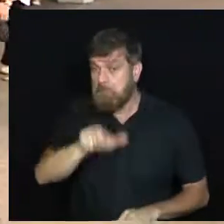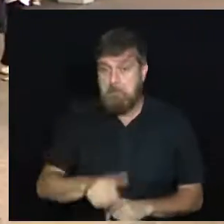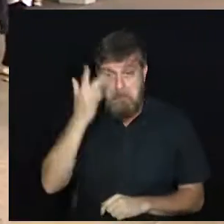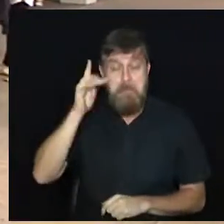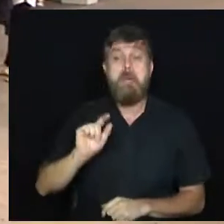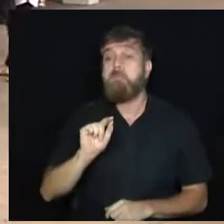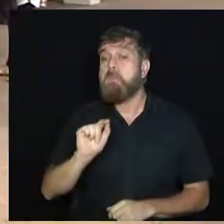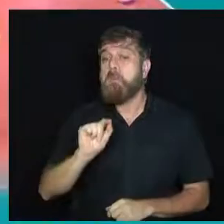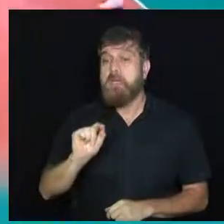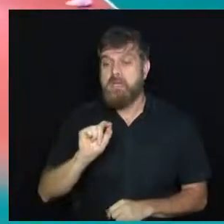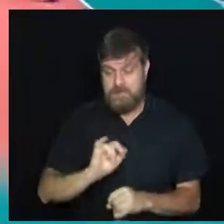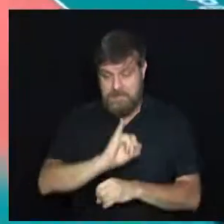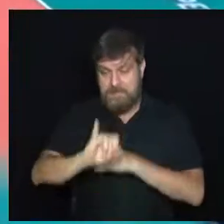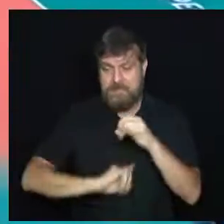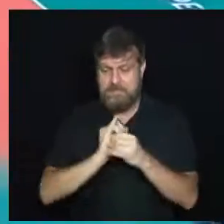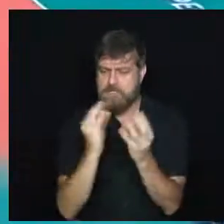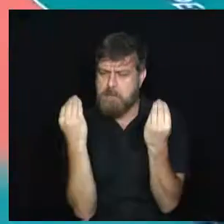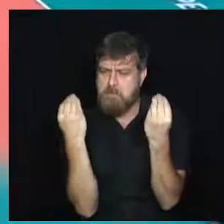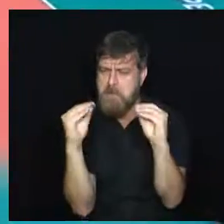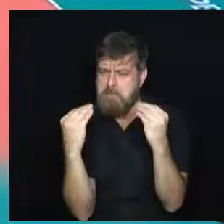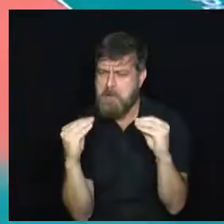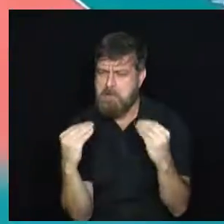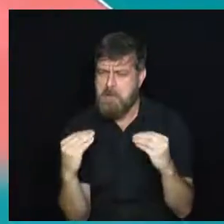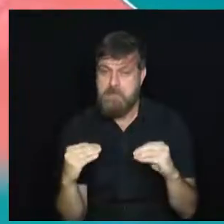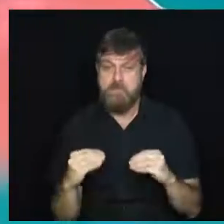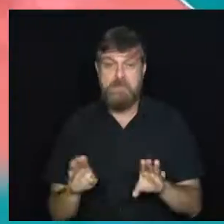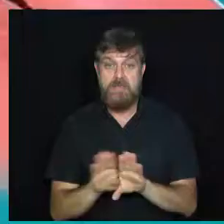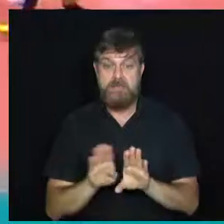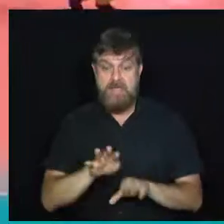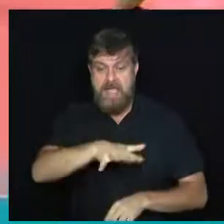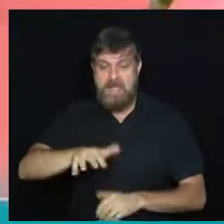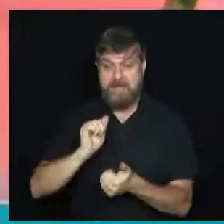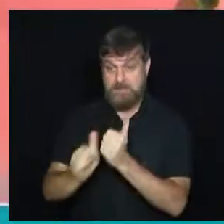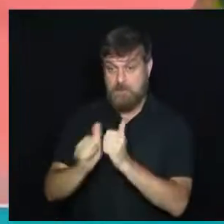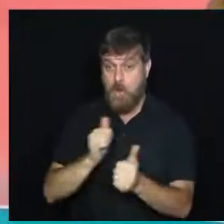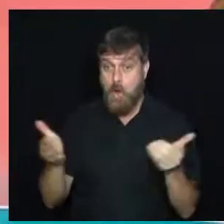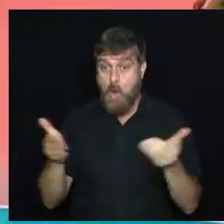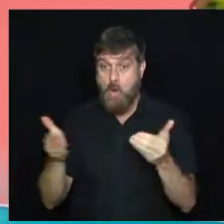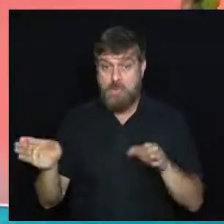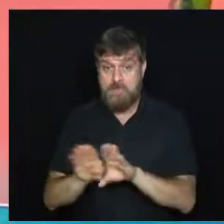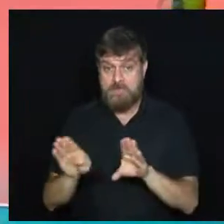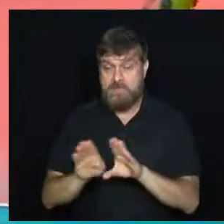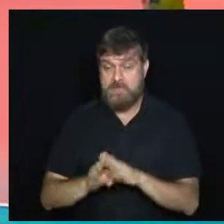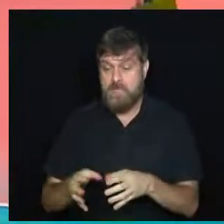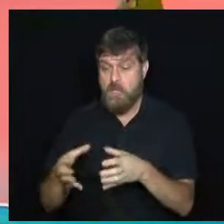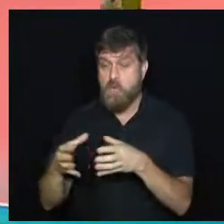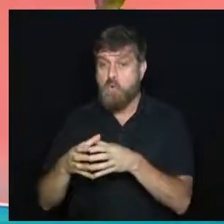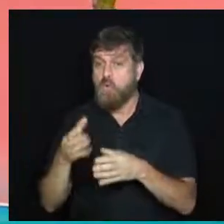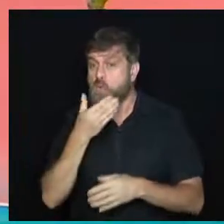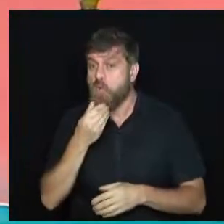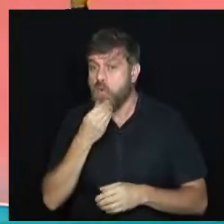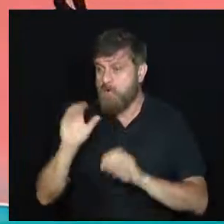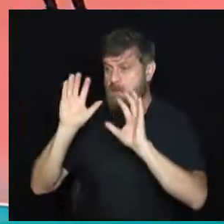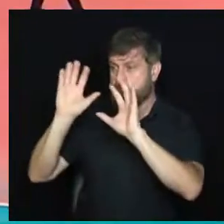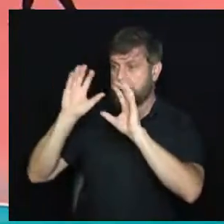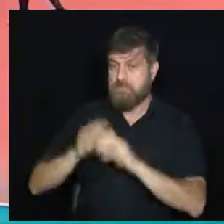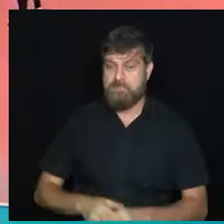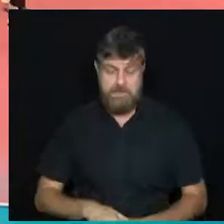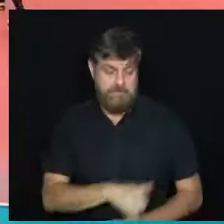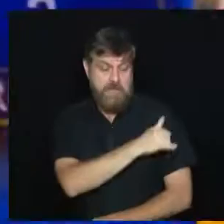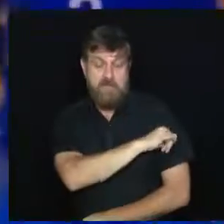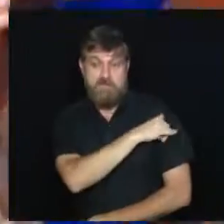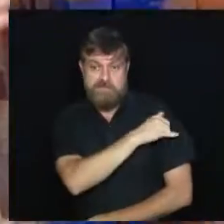identificados na internet. E no esporte, hoje é dia do vôlei Renata medir forças com a equipe do Rio de